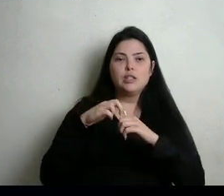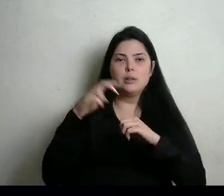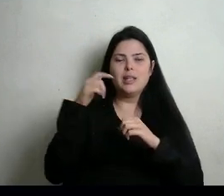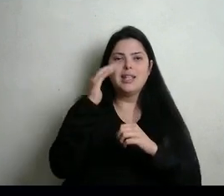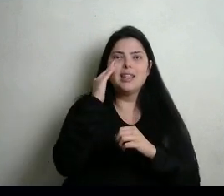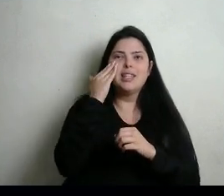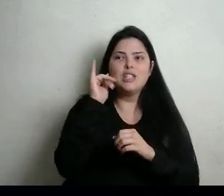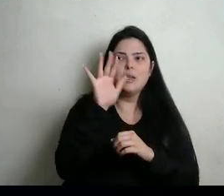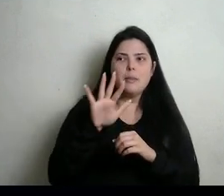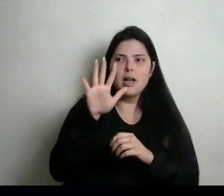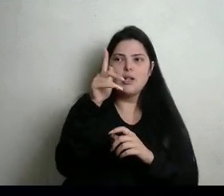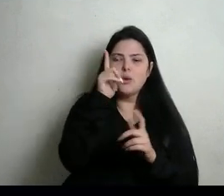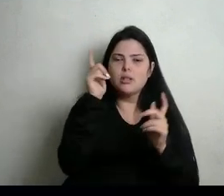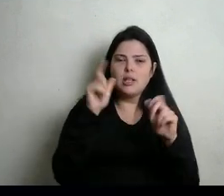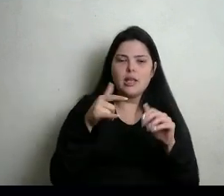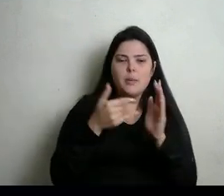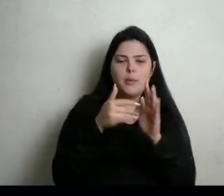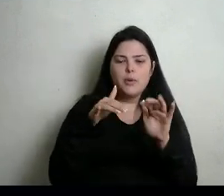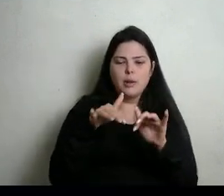programar, é o fim do seu trabalho?